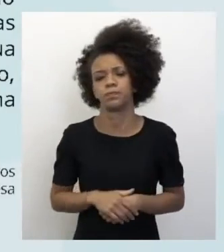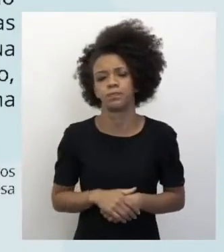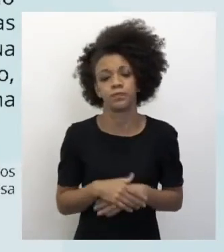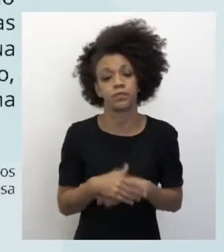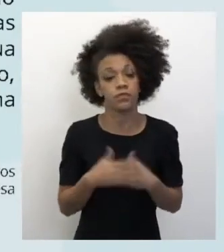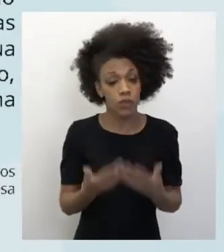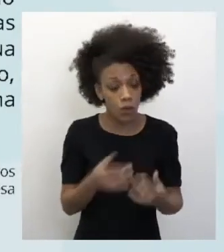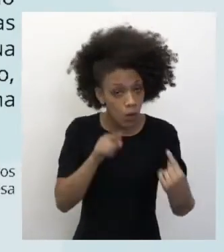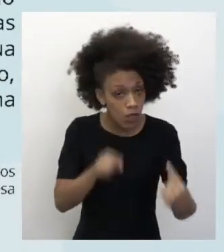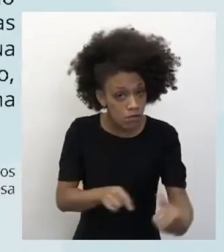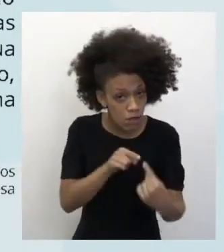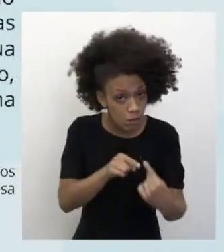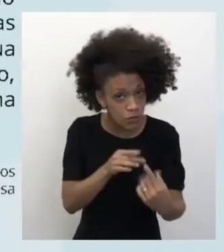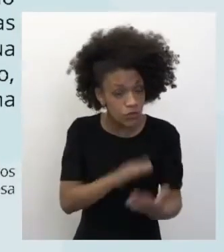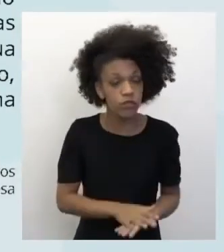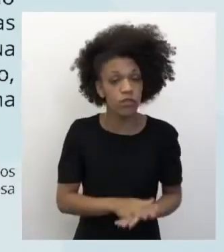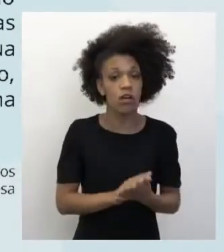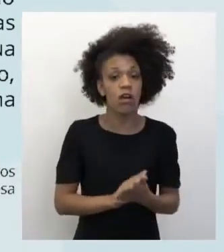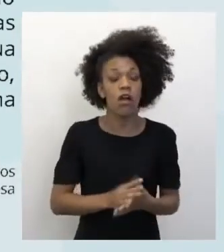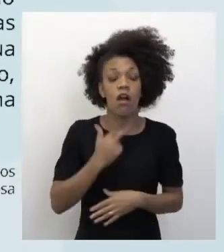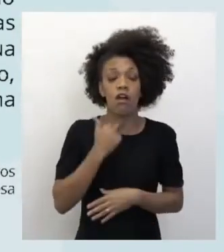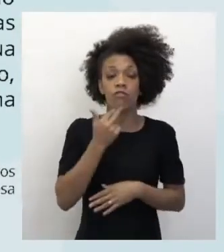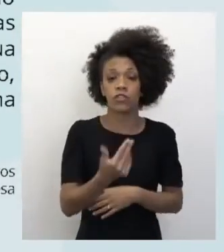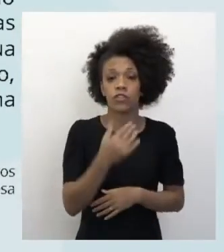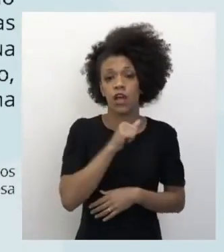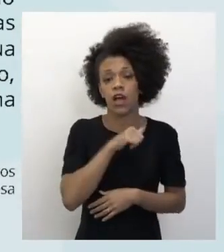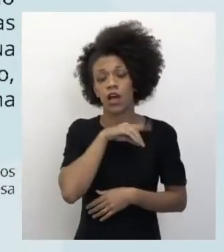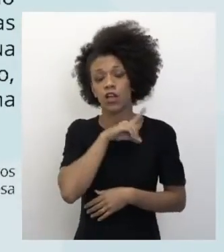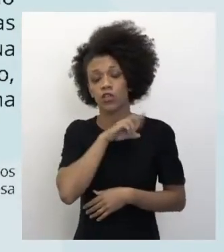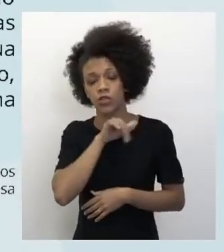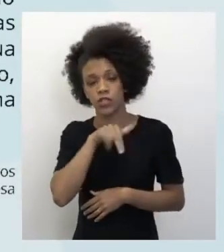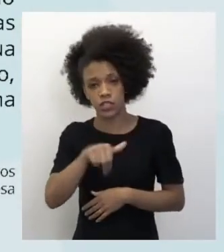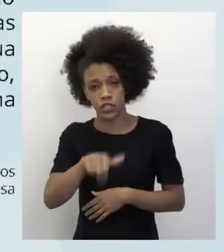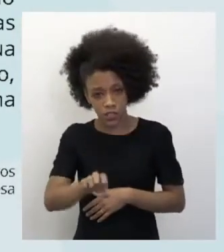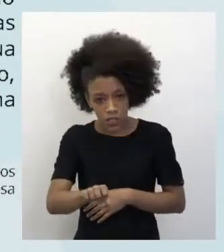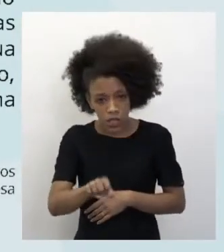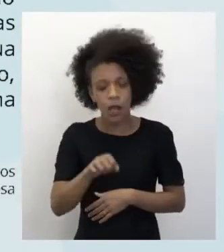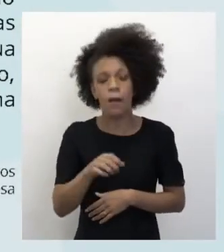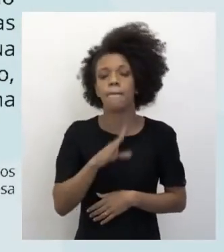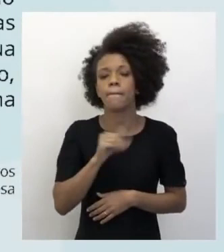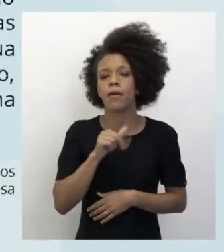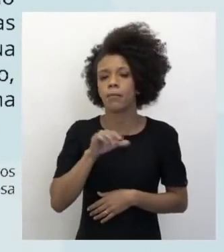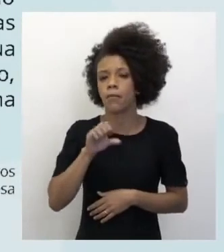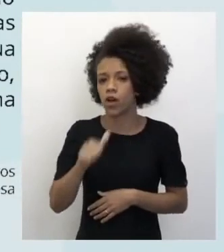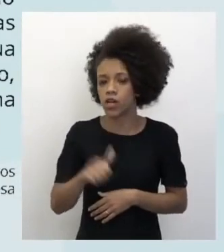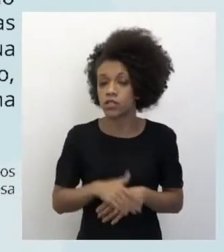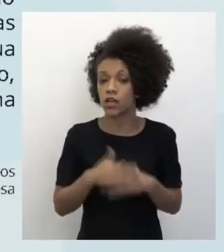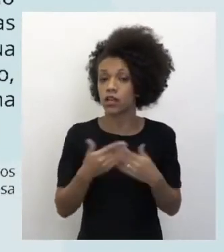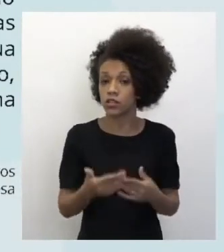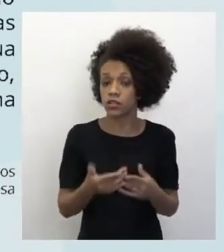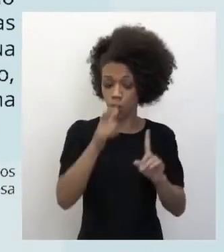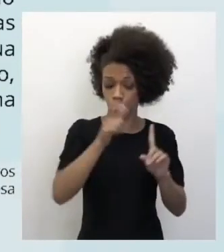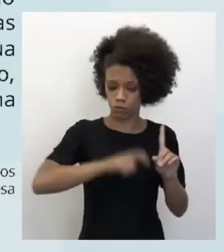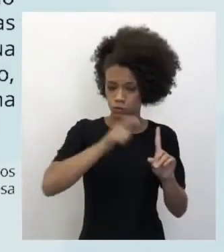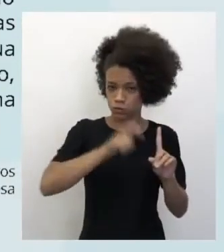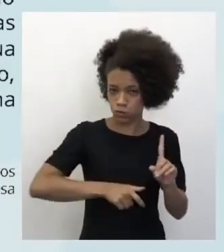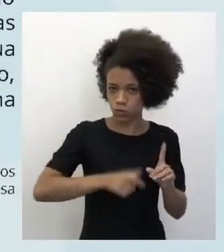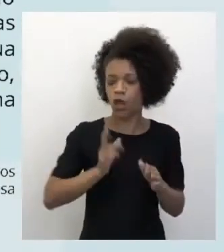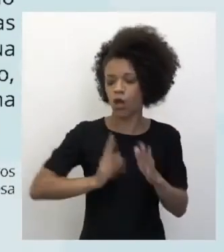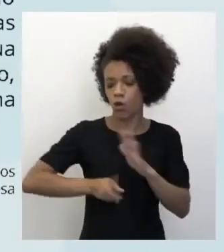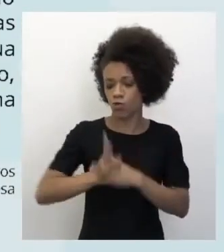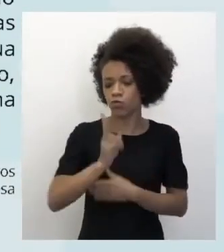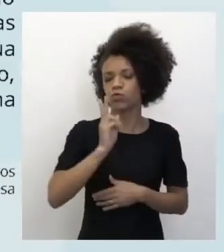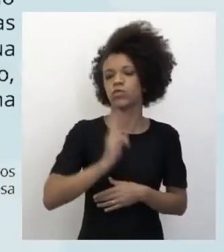Com isso, a voz de Adoniran Barbosa e o retrato da fala cotidiana